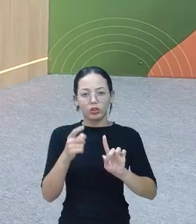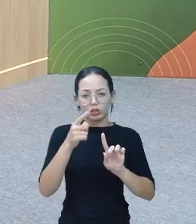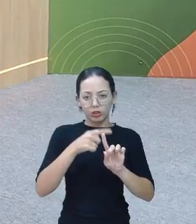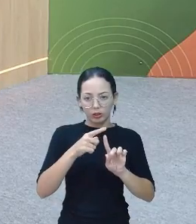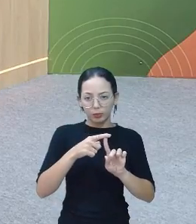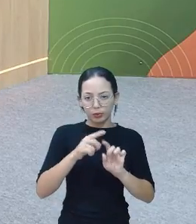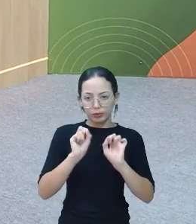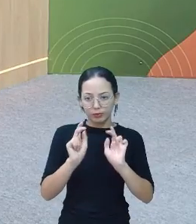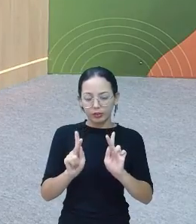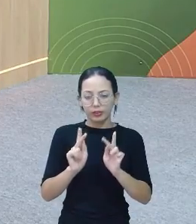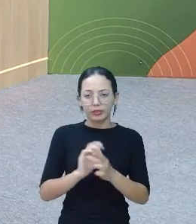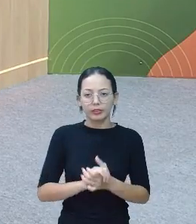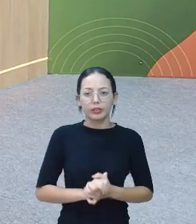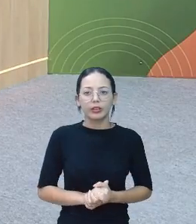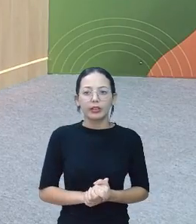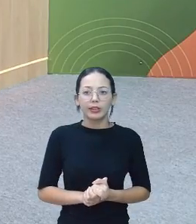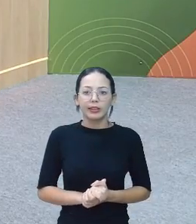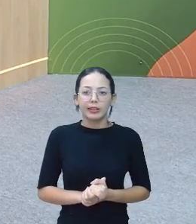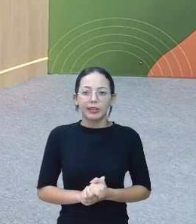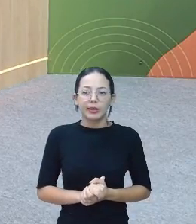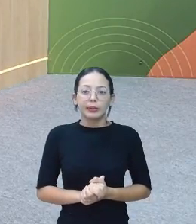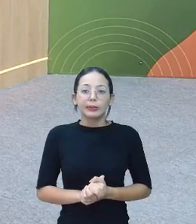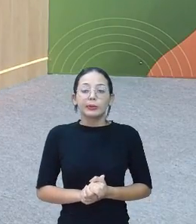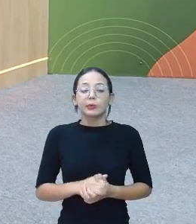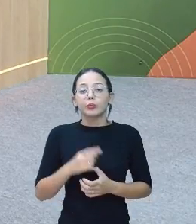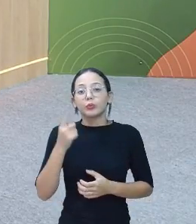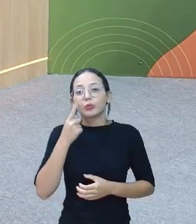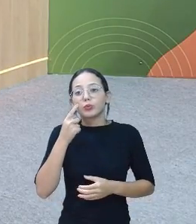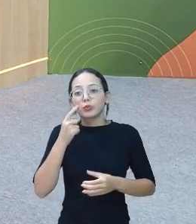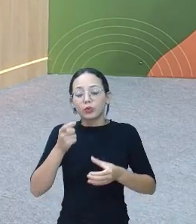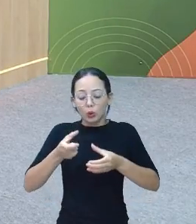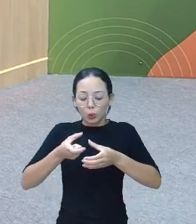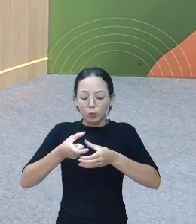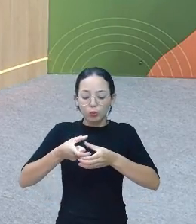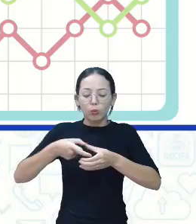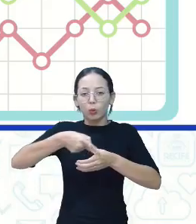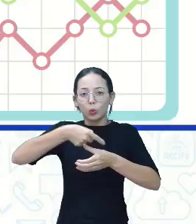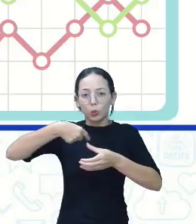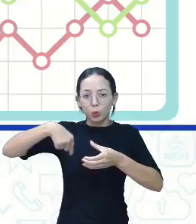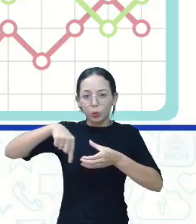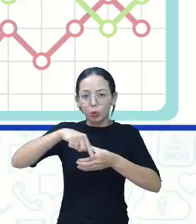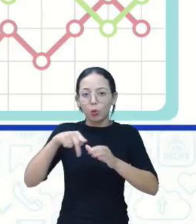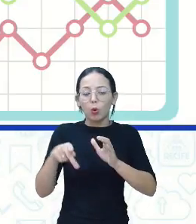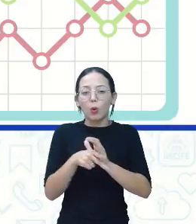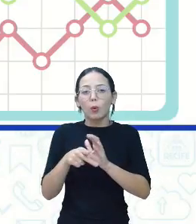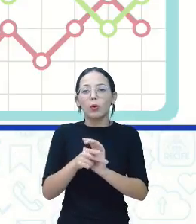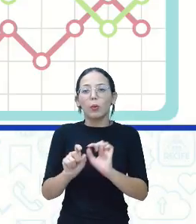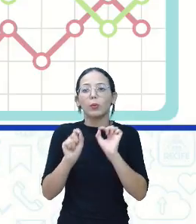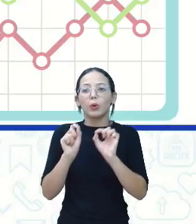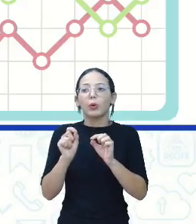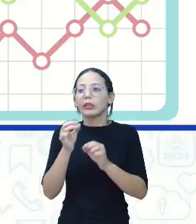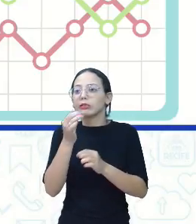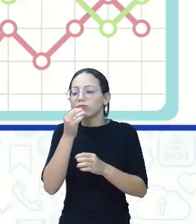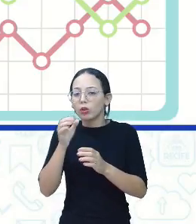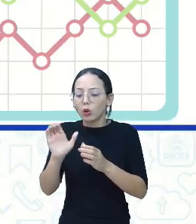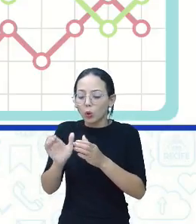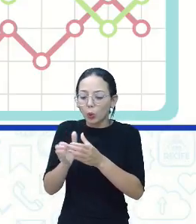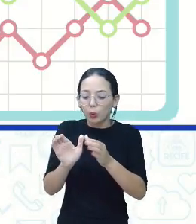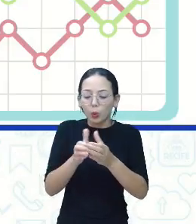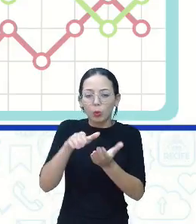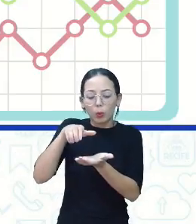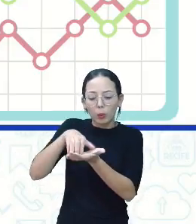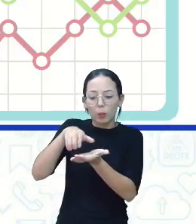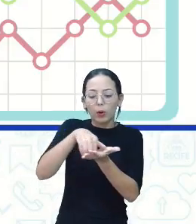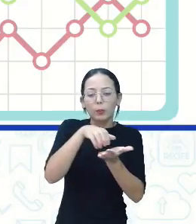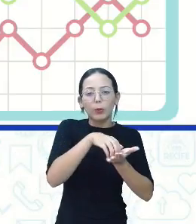de barra é bem parecido. Já esse gráfico do meio, conhecido como gráfico de setores ou gráfico em